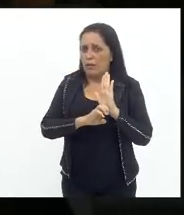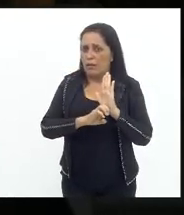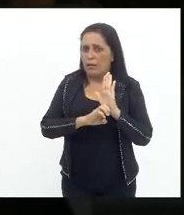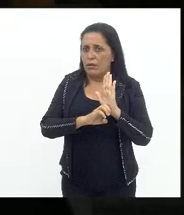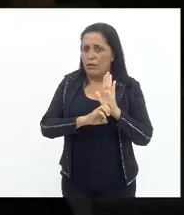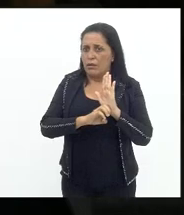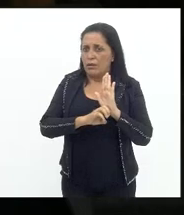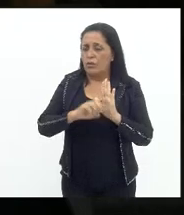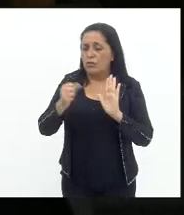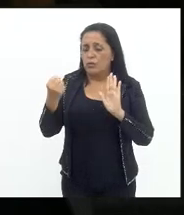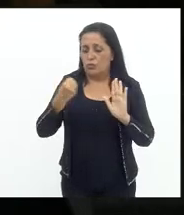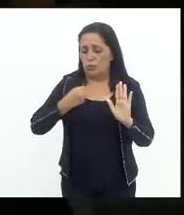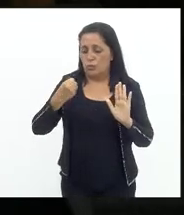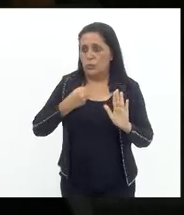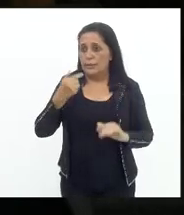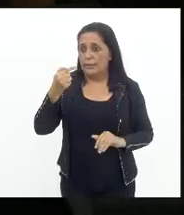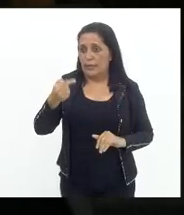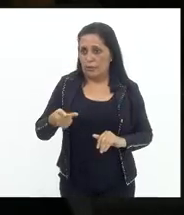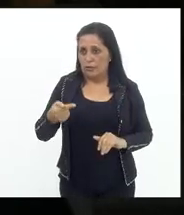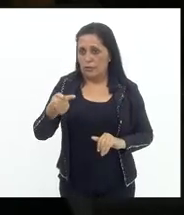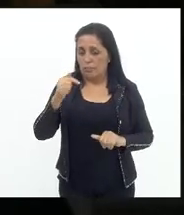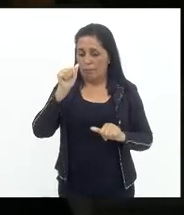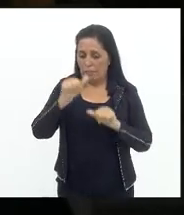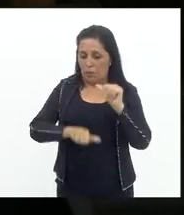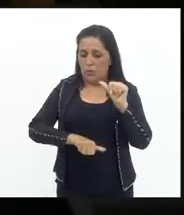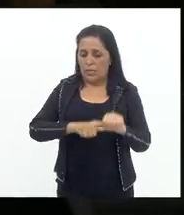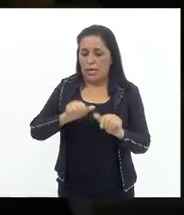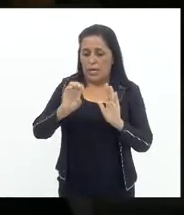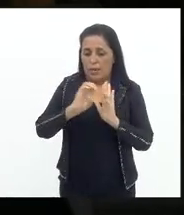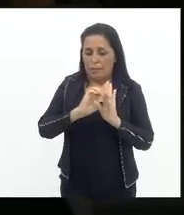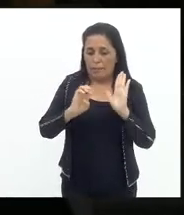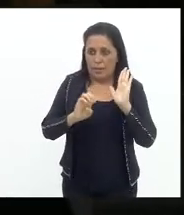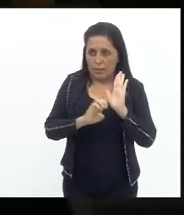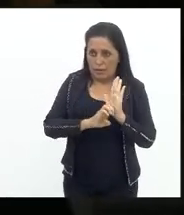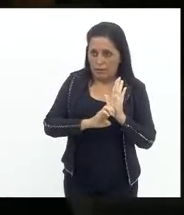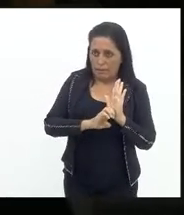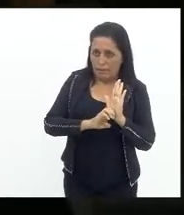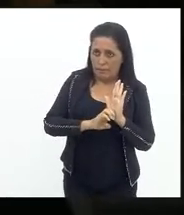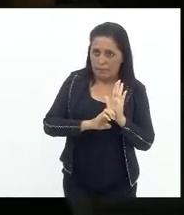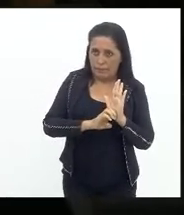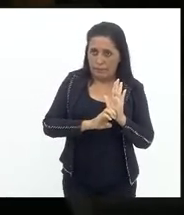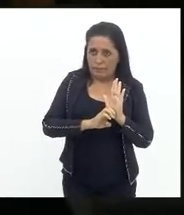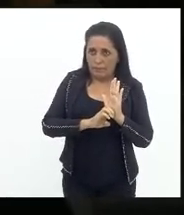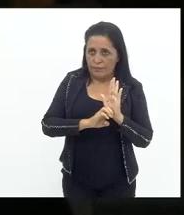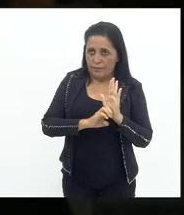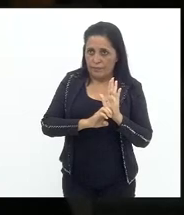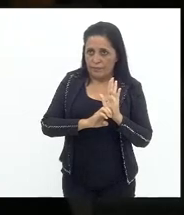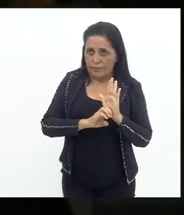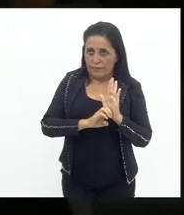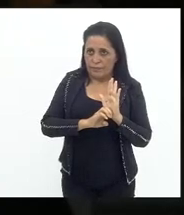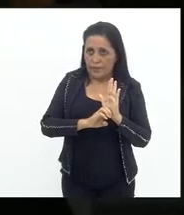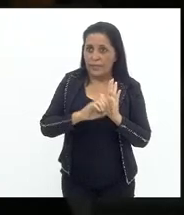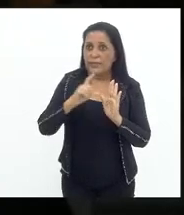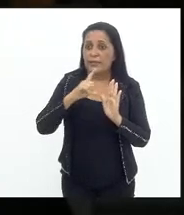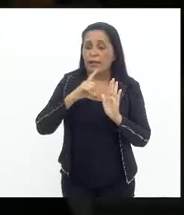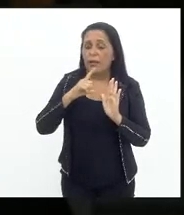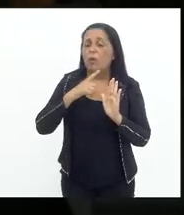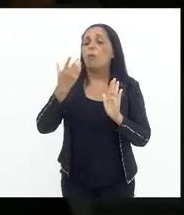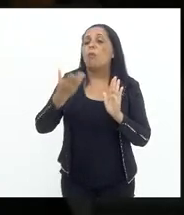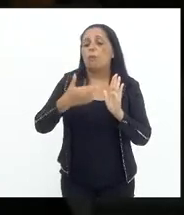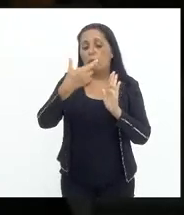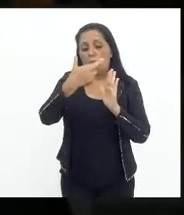modificativa número 7? A emenda passa a ter a seguinte redação: